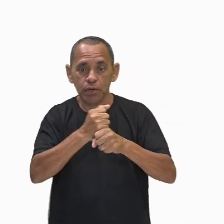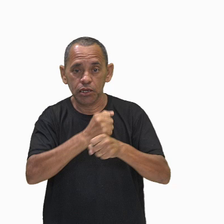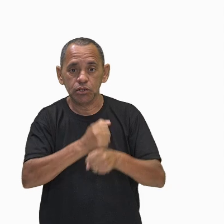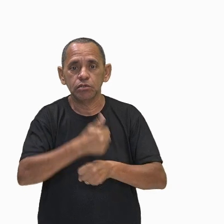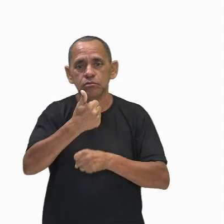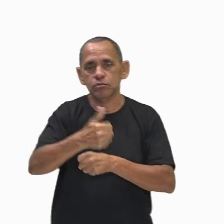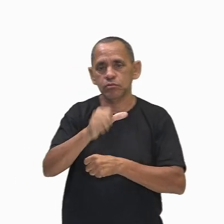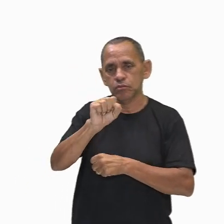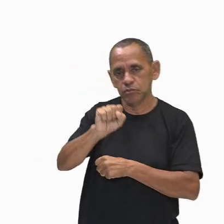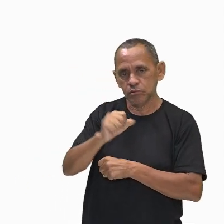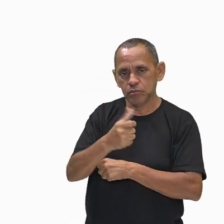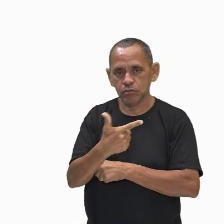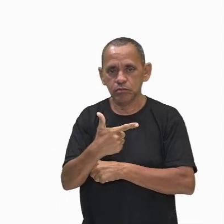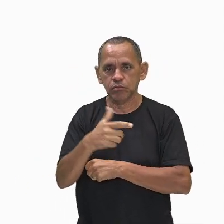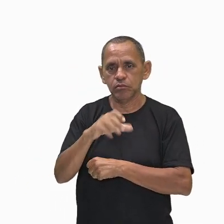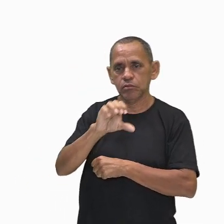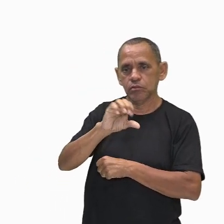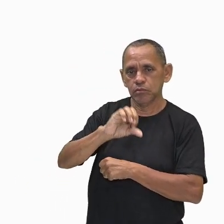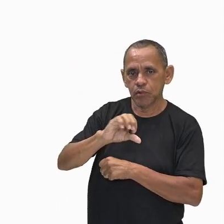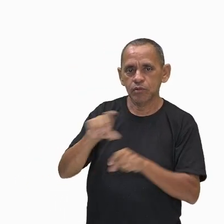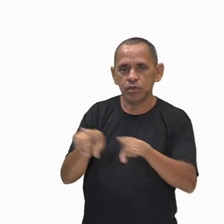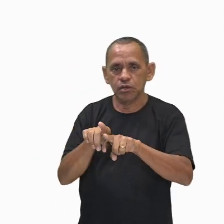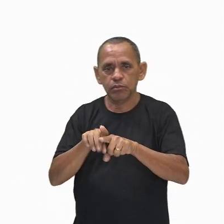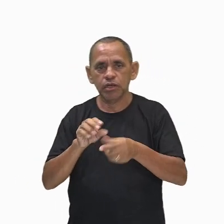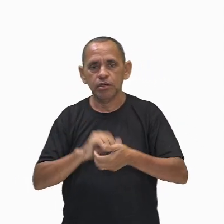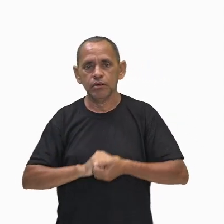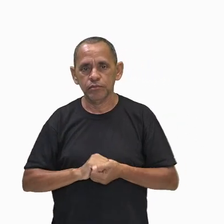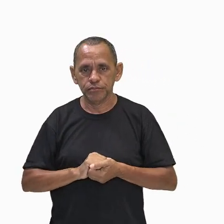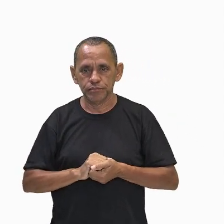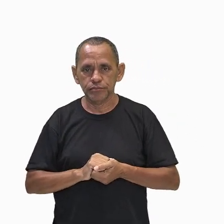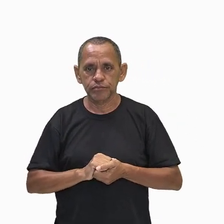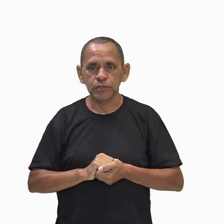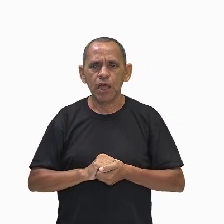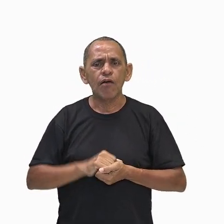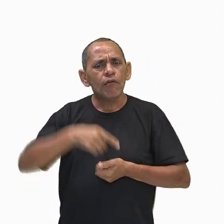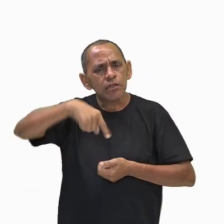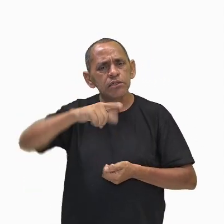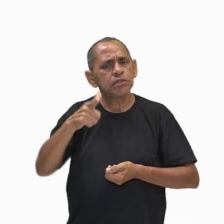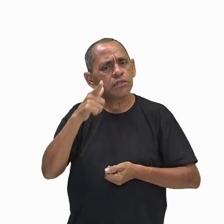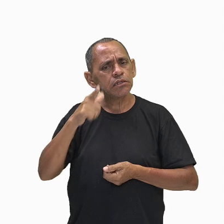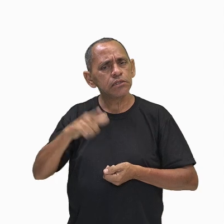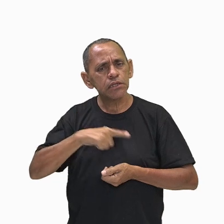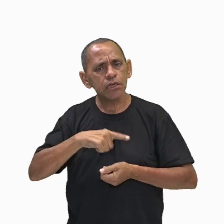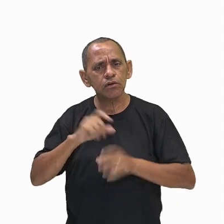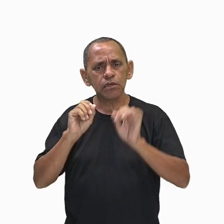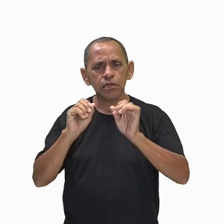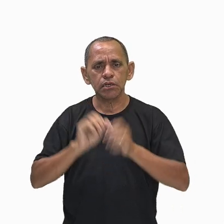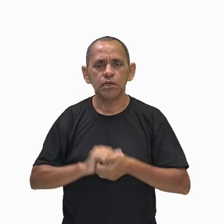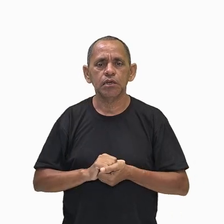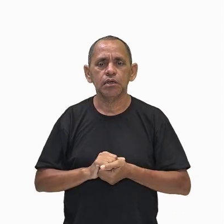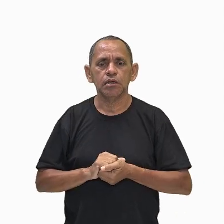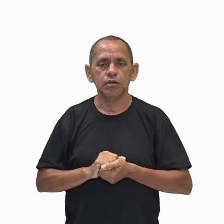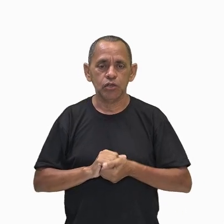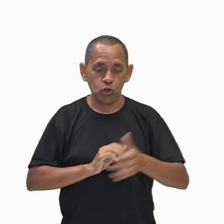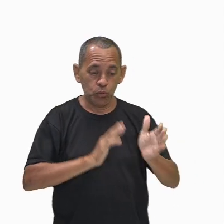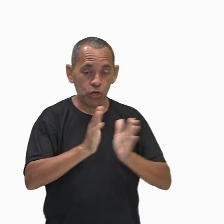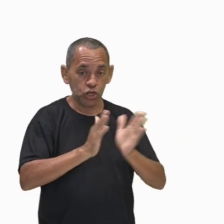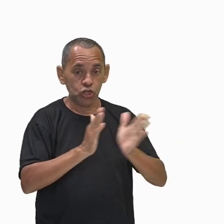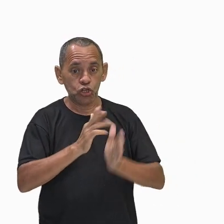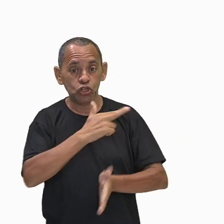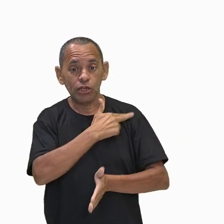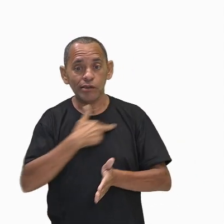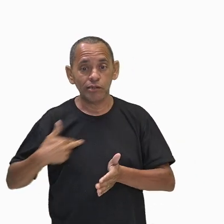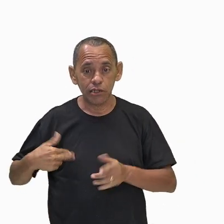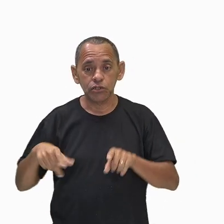que aconteceu, tá bom? Para que vocês tenham essa ideia, tá? Do que foi o período de regências. Tivemos, assim, então,